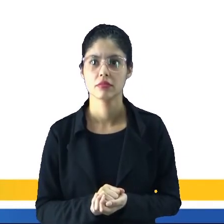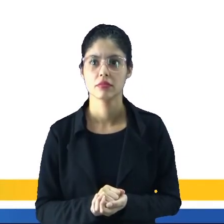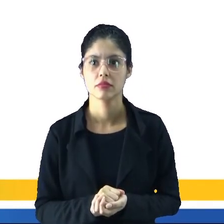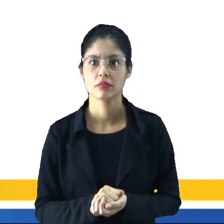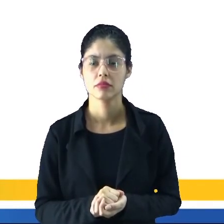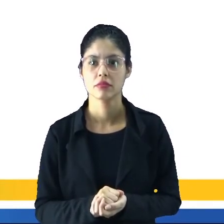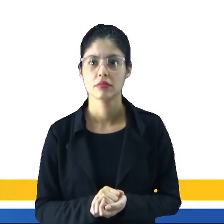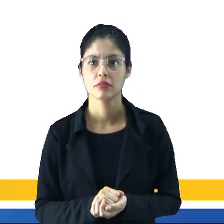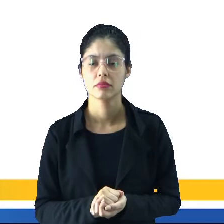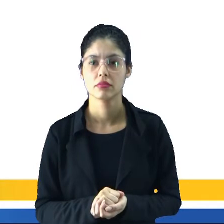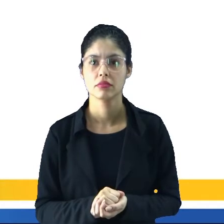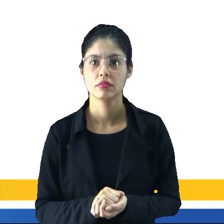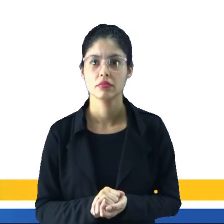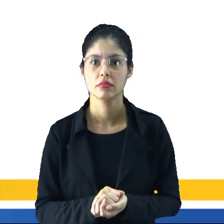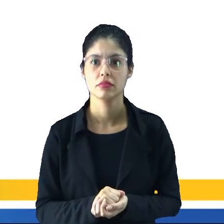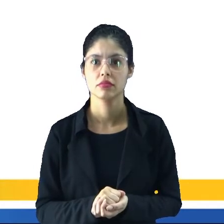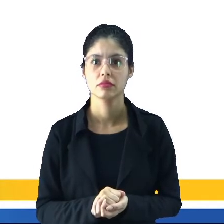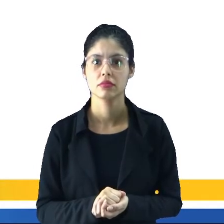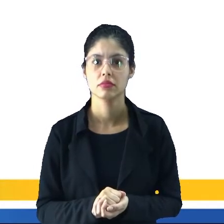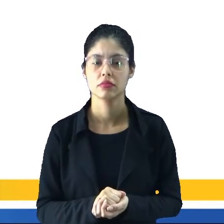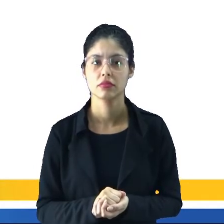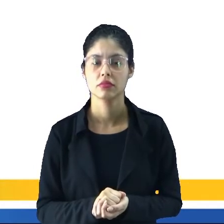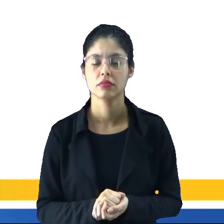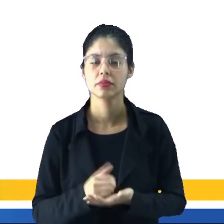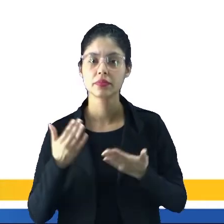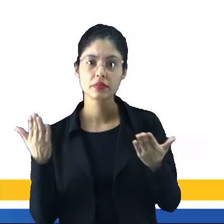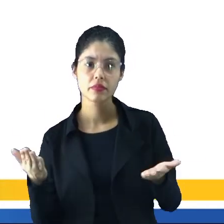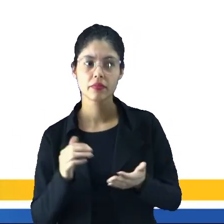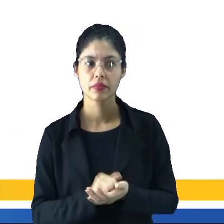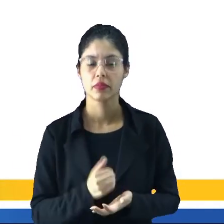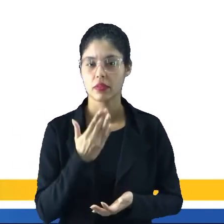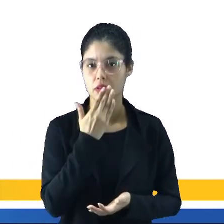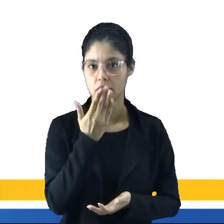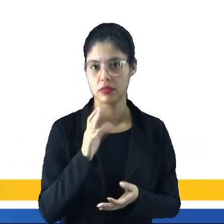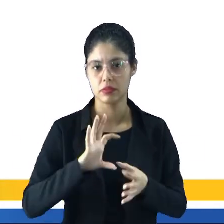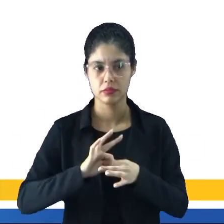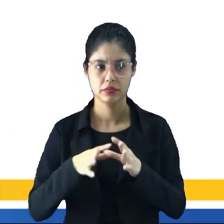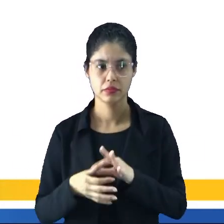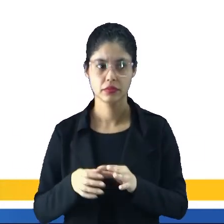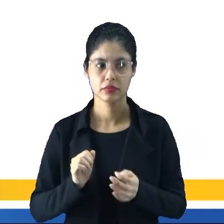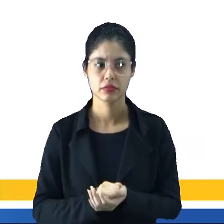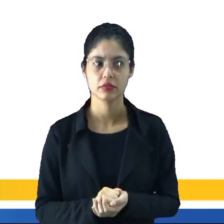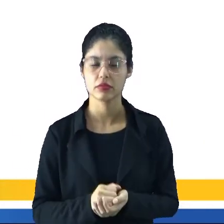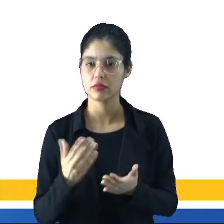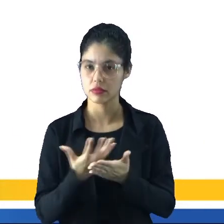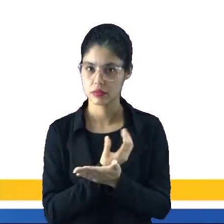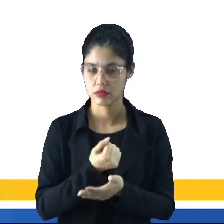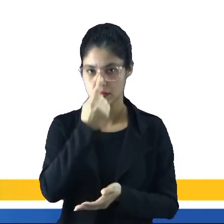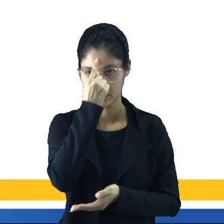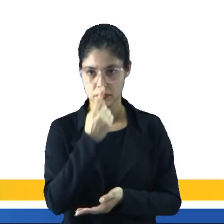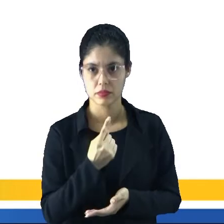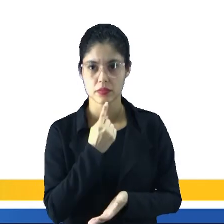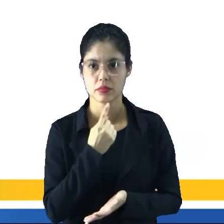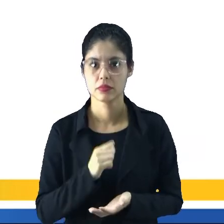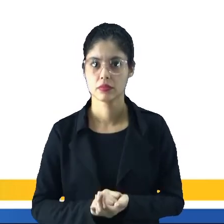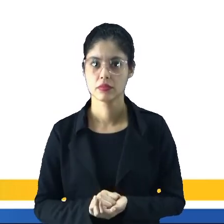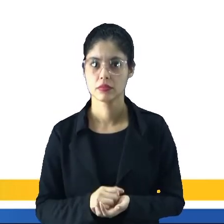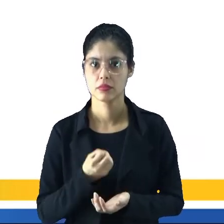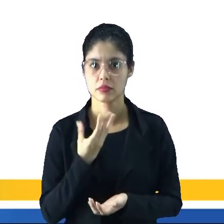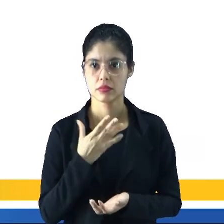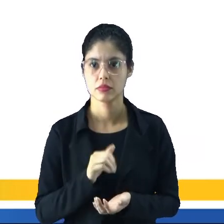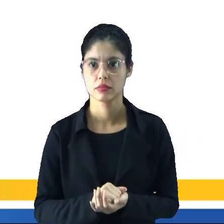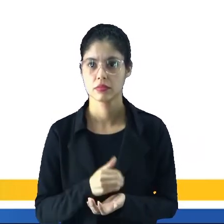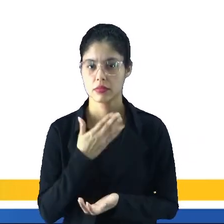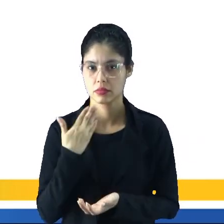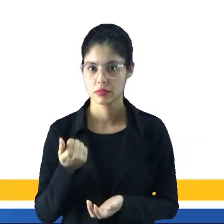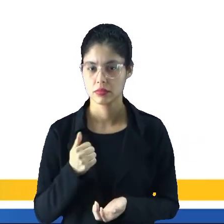certo? Se, mediante esse contexto aí, eu só tirei as imagens, bom, já ficaria